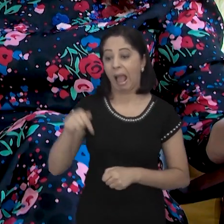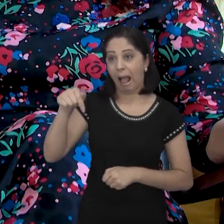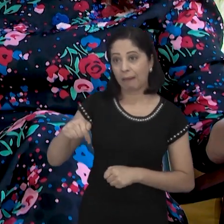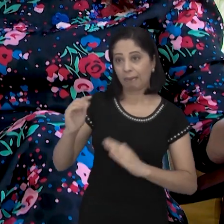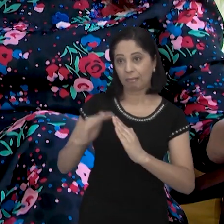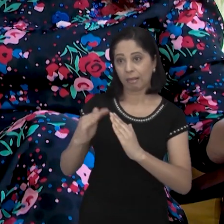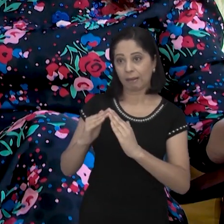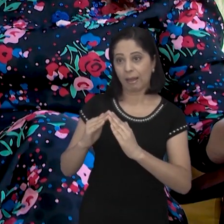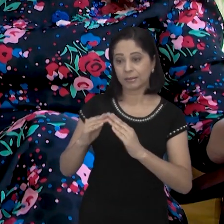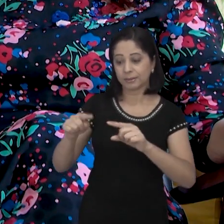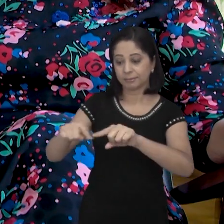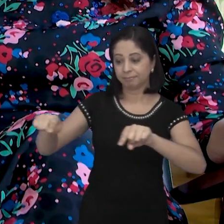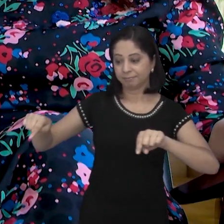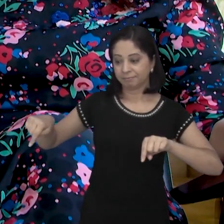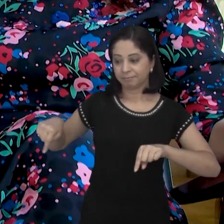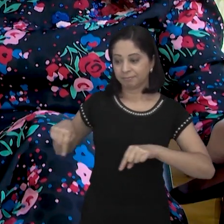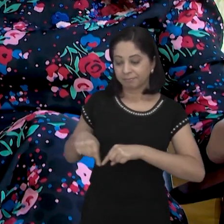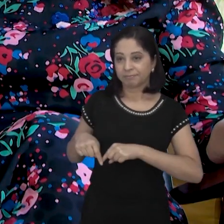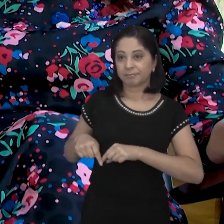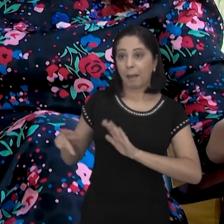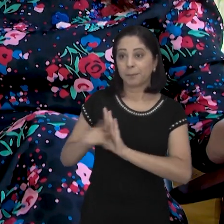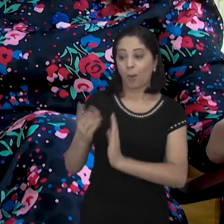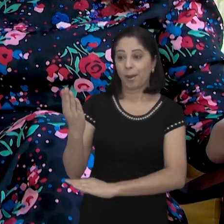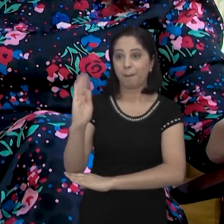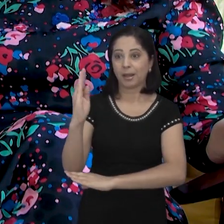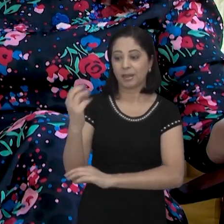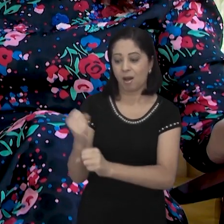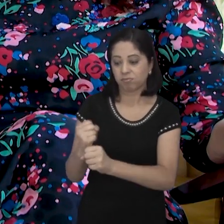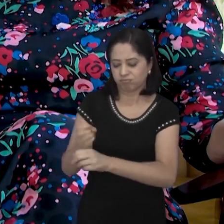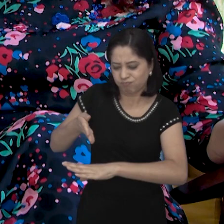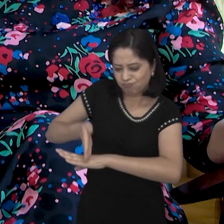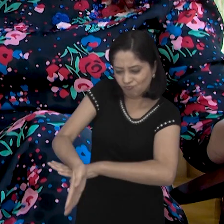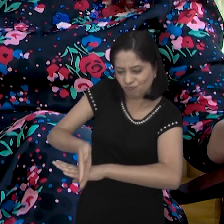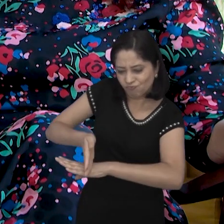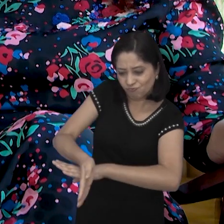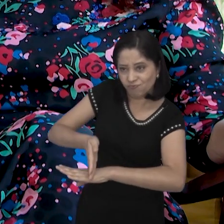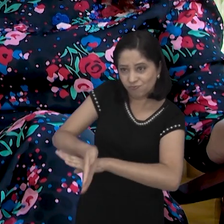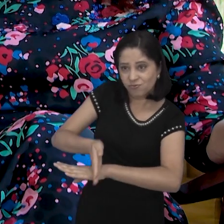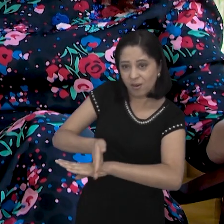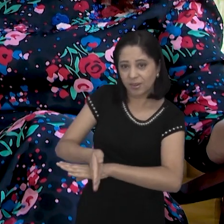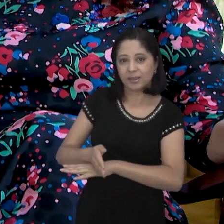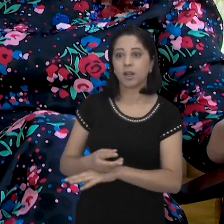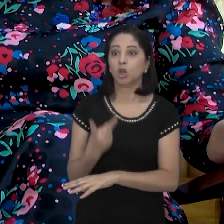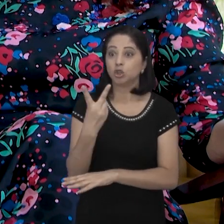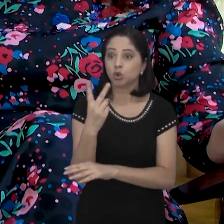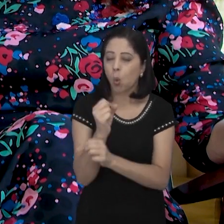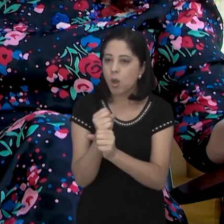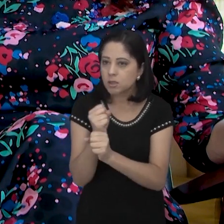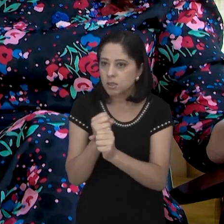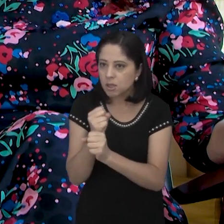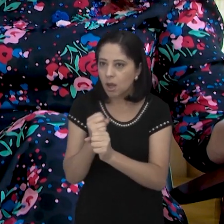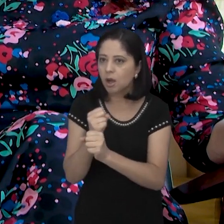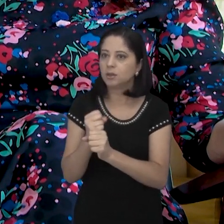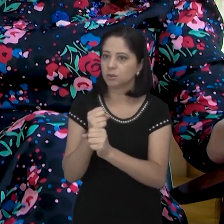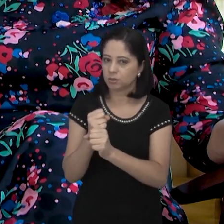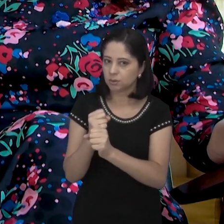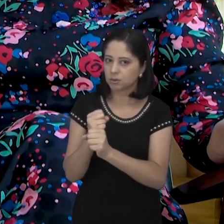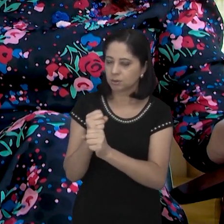seja, tivemos que montar a marcenaria aqui dentro do nosso terreno. E durante 2 anos,